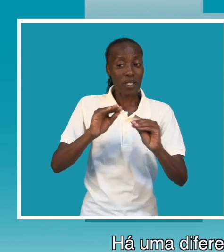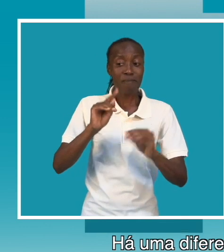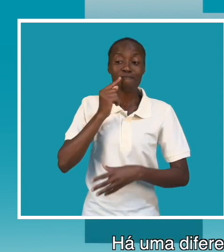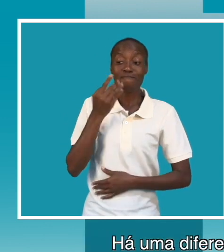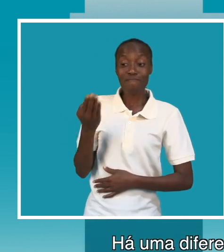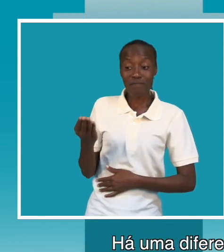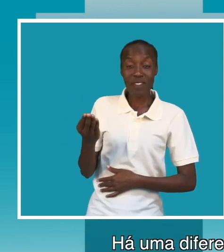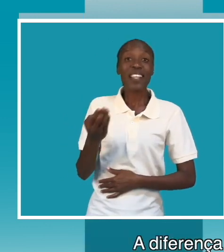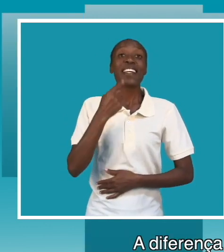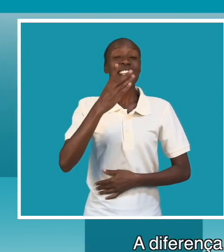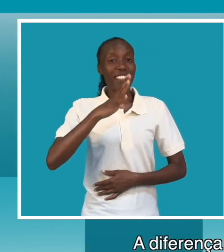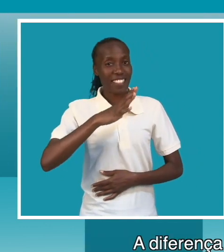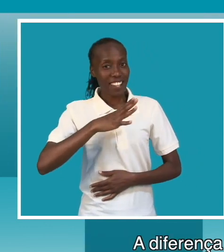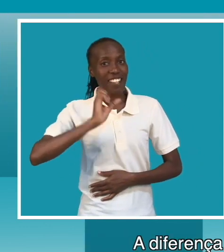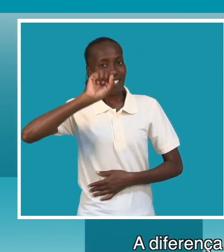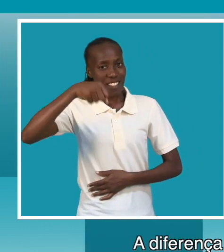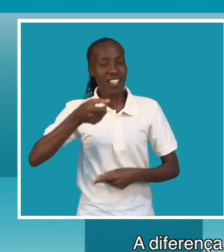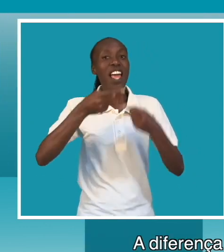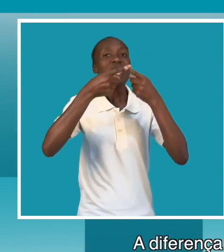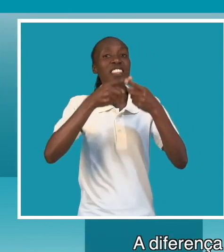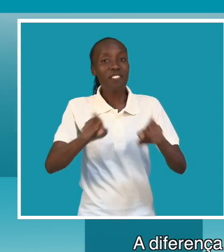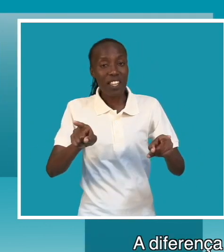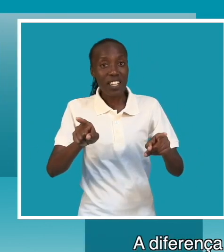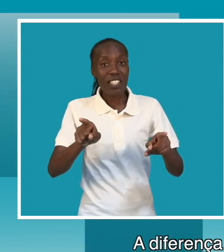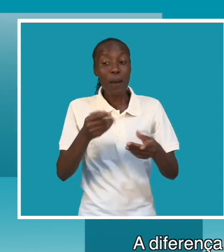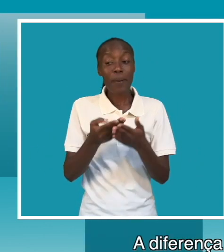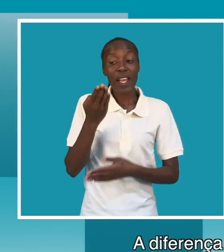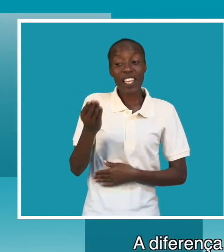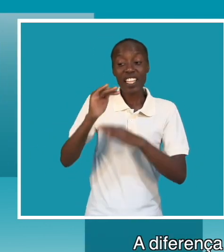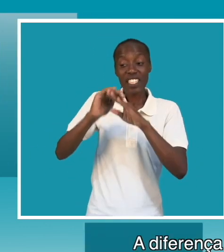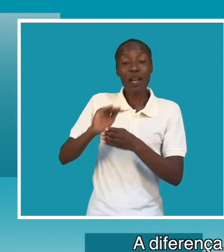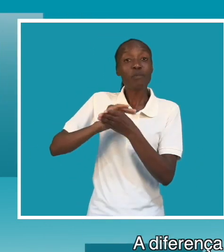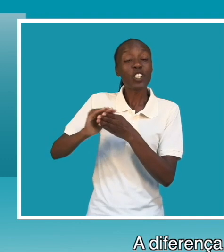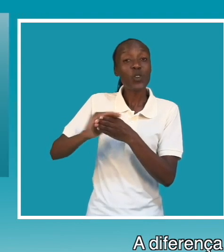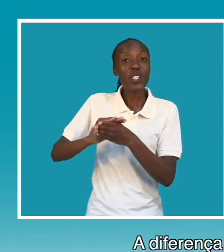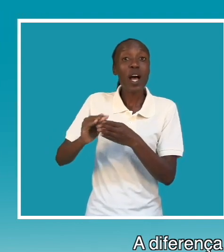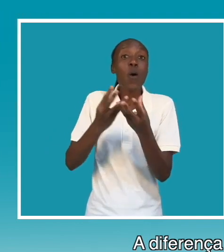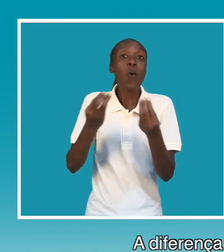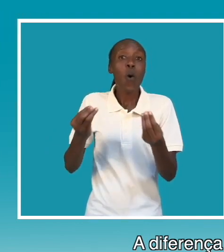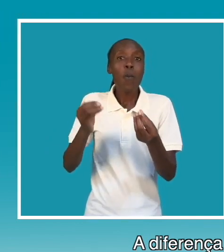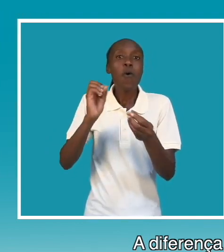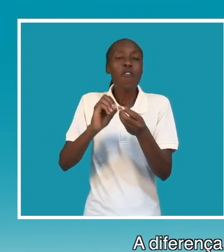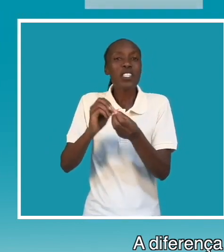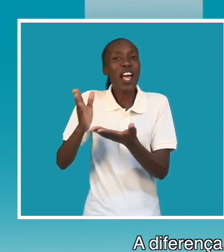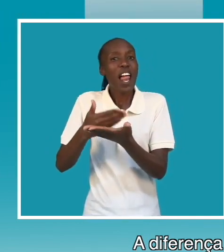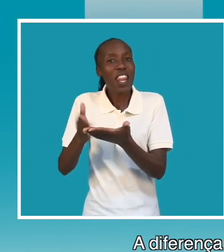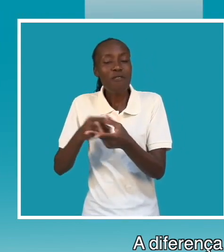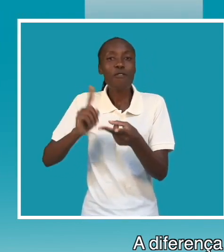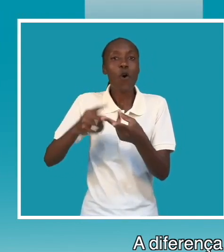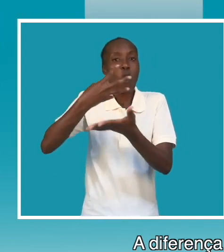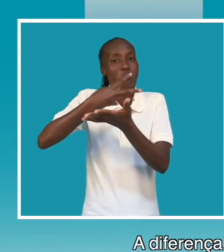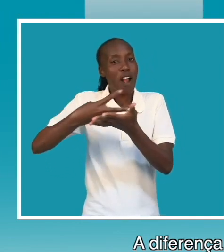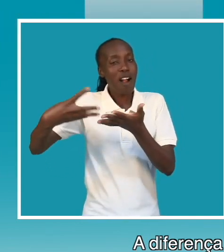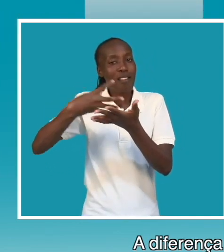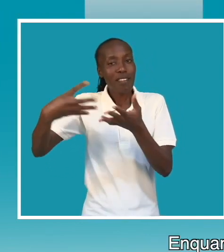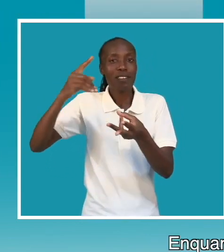A diferença que existe é que aqui já estamos a usar como se fosse um livro ou caderno com a